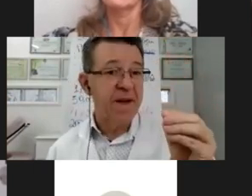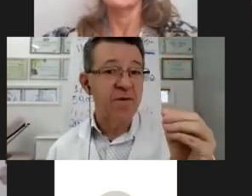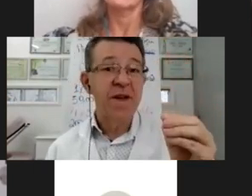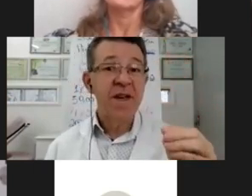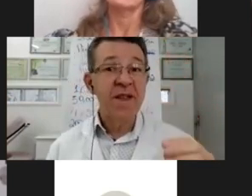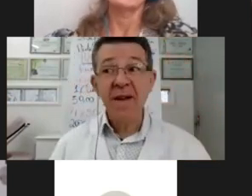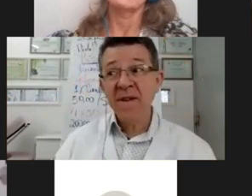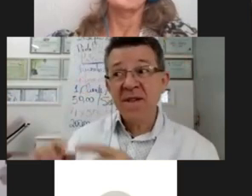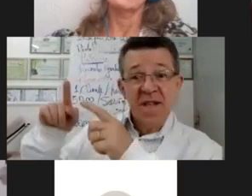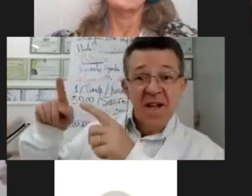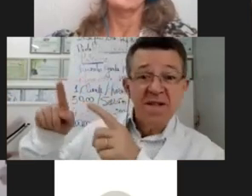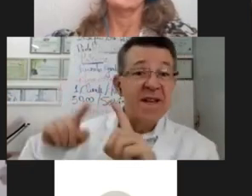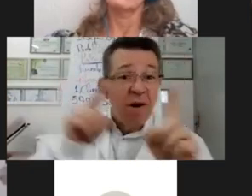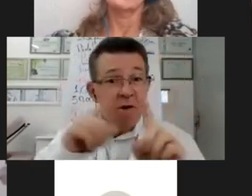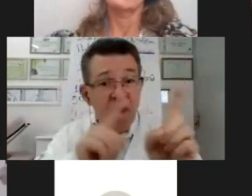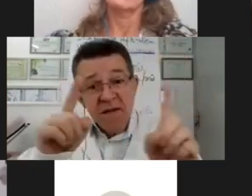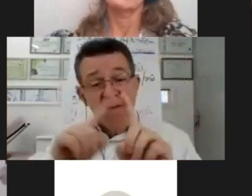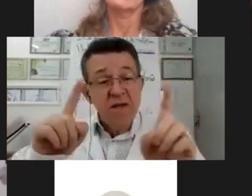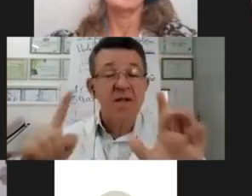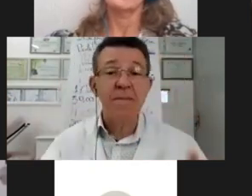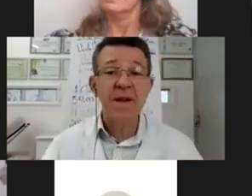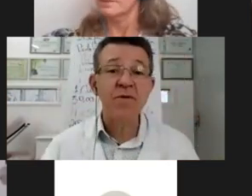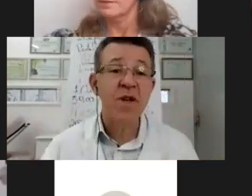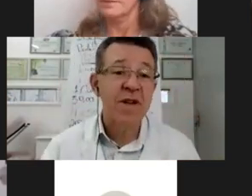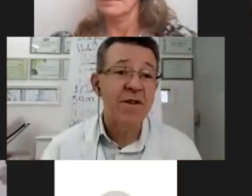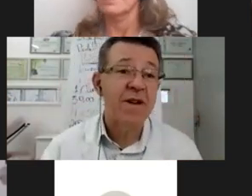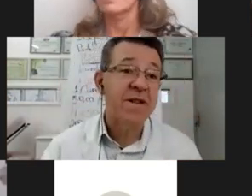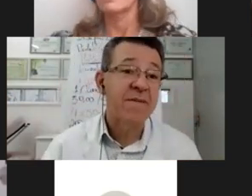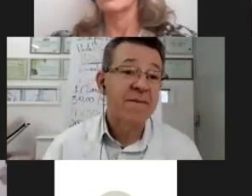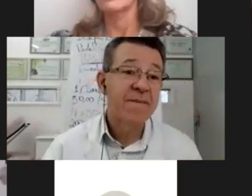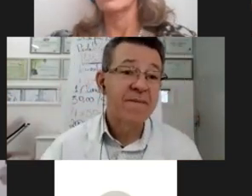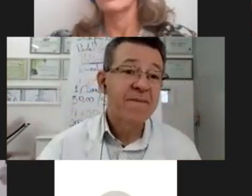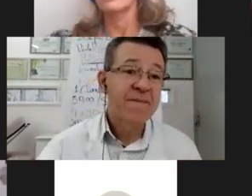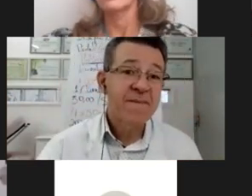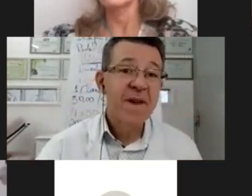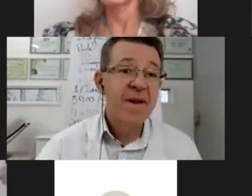esse tempero e tem visitantes que não gostam desse tempero, do jeito que ele gosta.